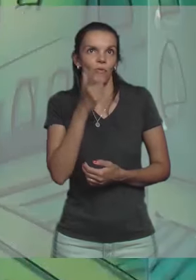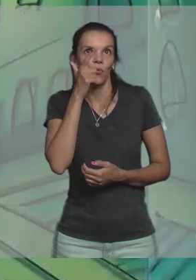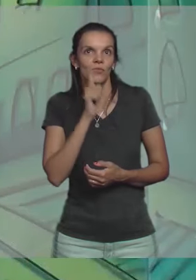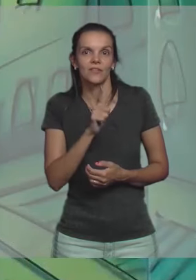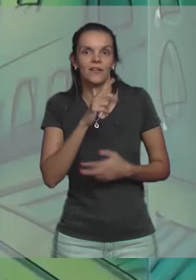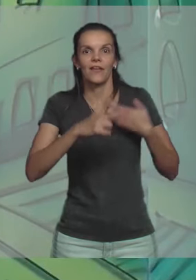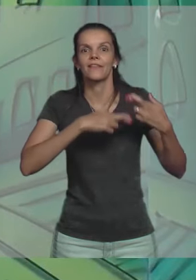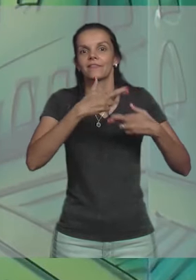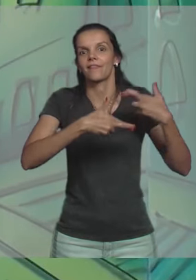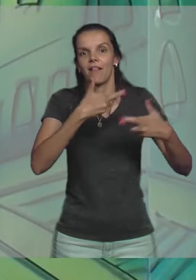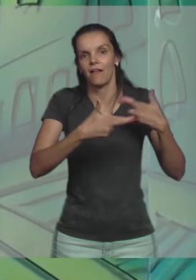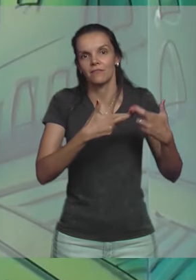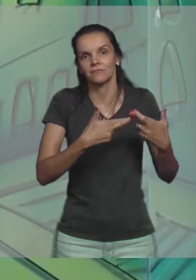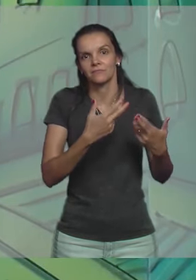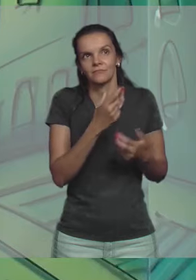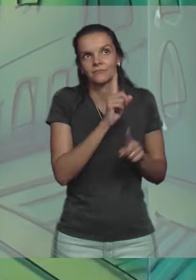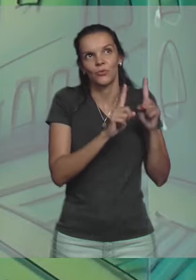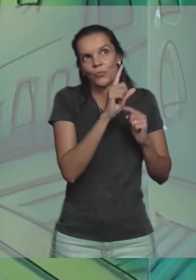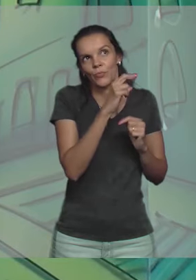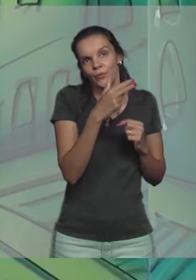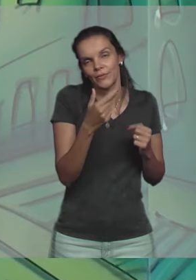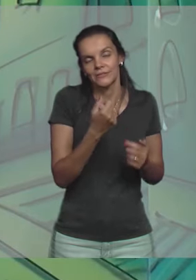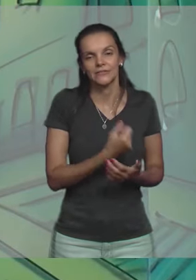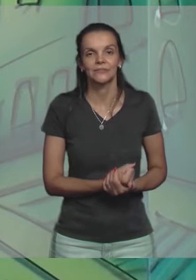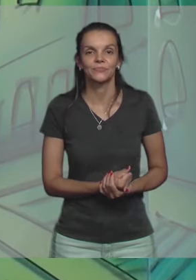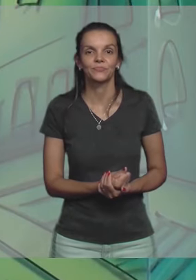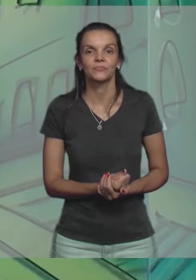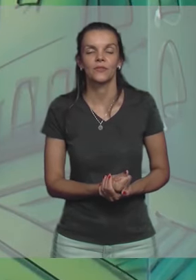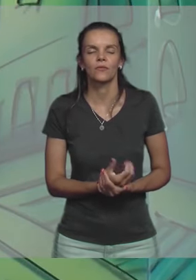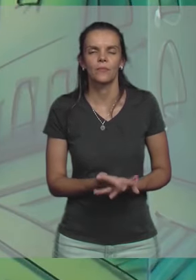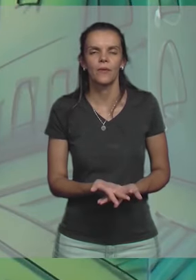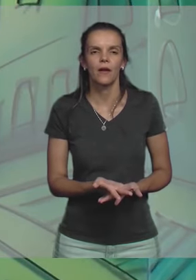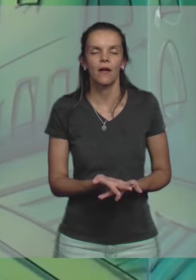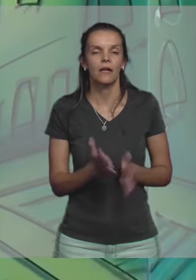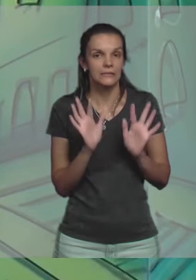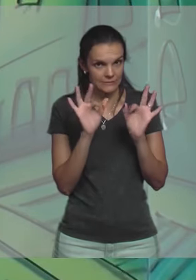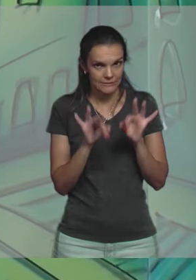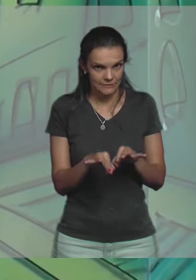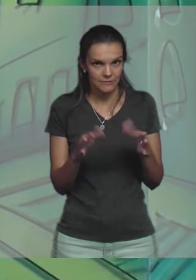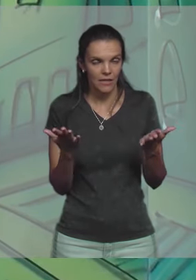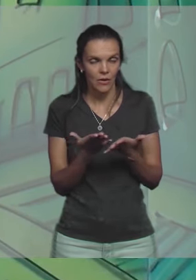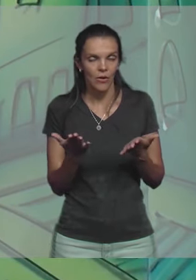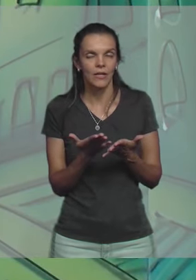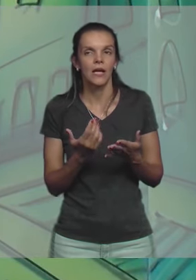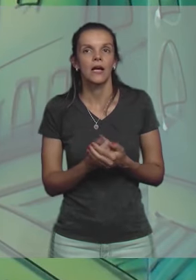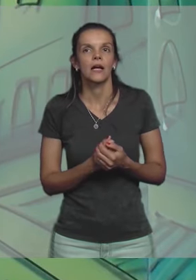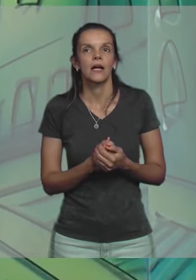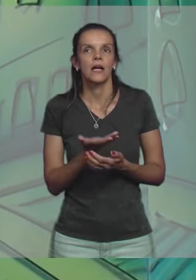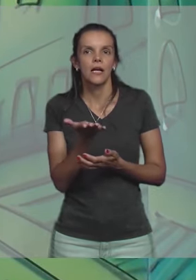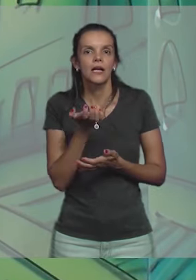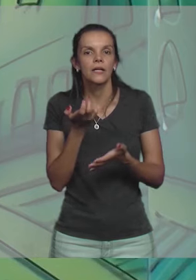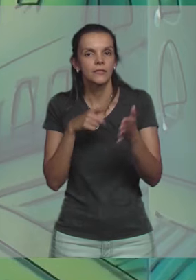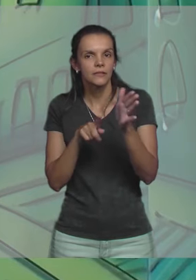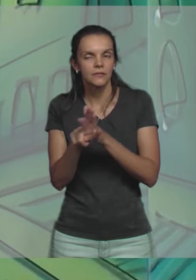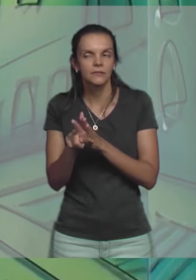se recicla tudo. Né? Sim. Professor, então para encerrar, queria me perguntar